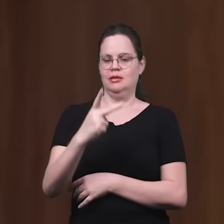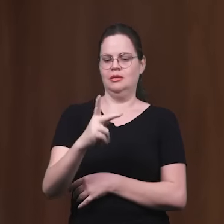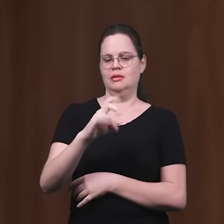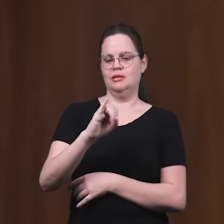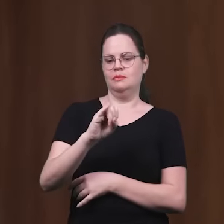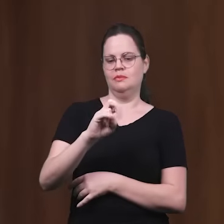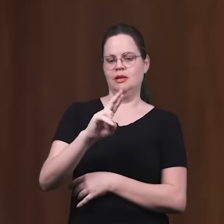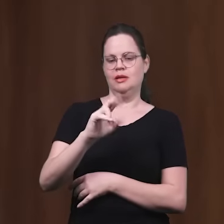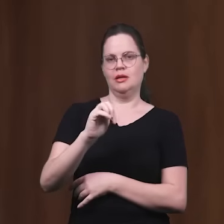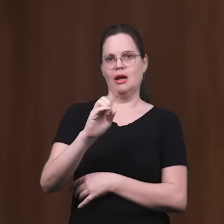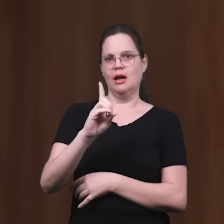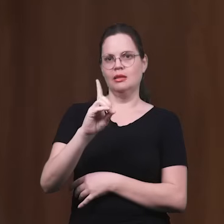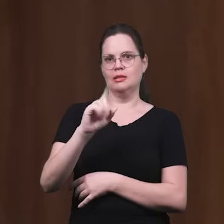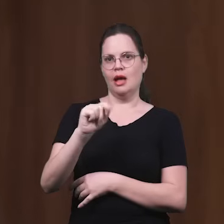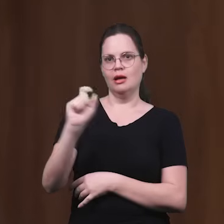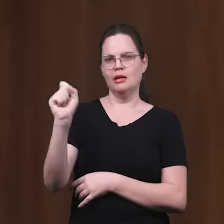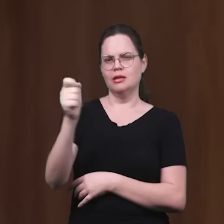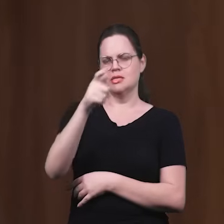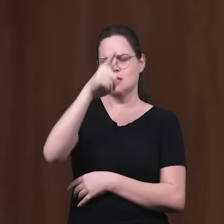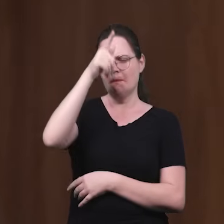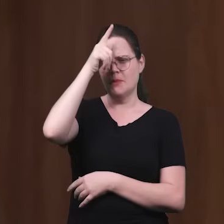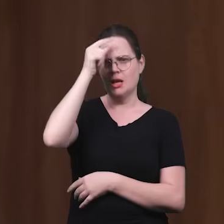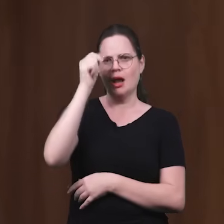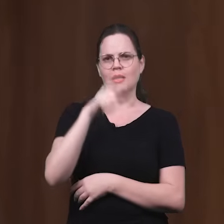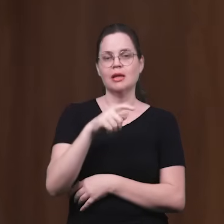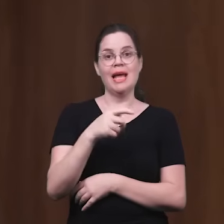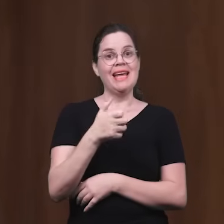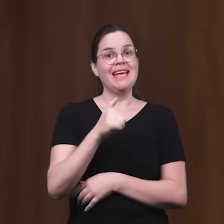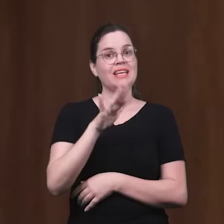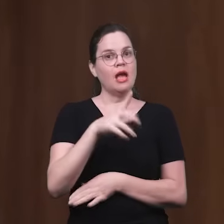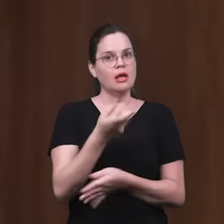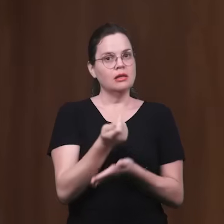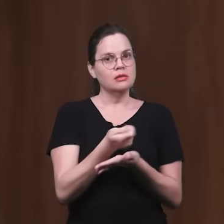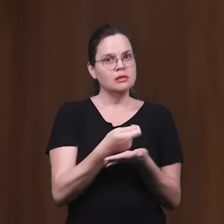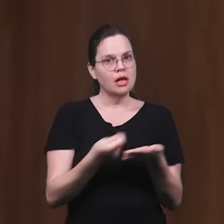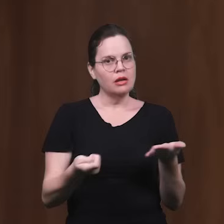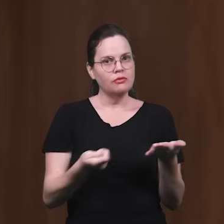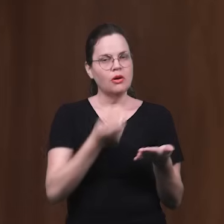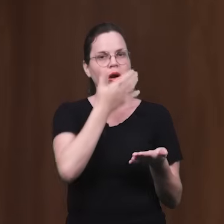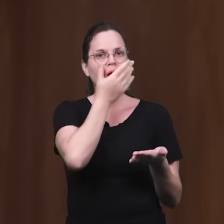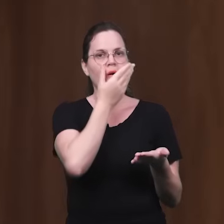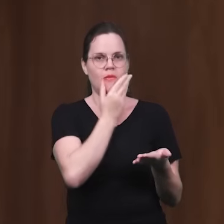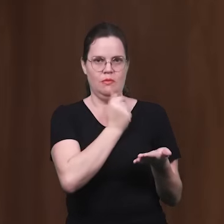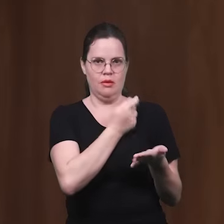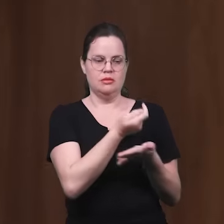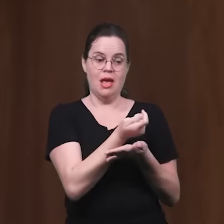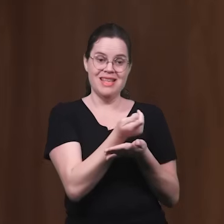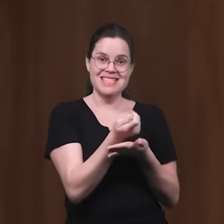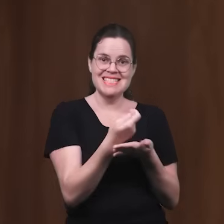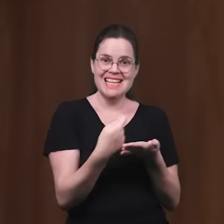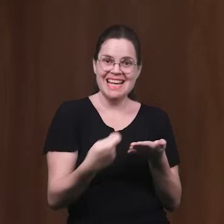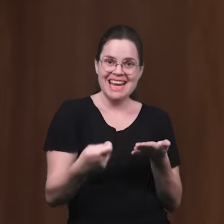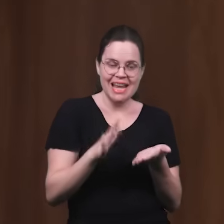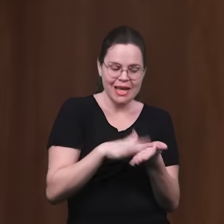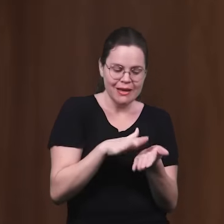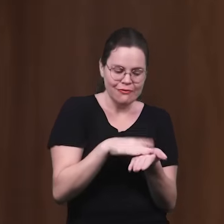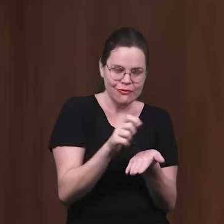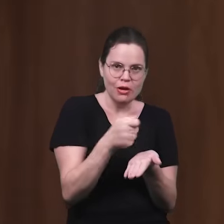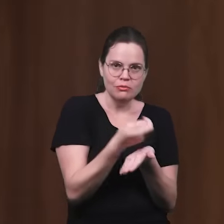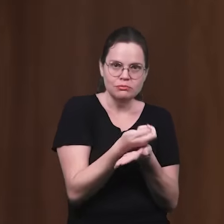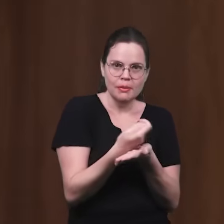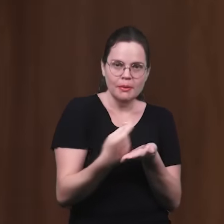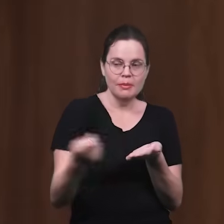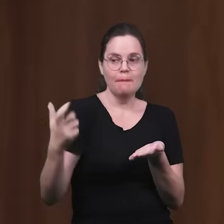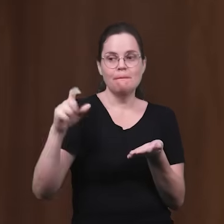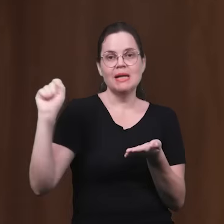homens, mas a inspiração veio do alto, é resultado de uma operação do Espírito Santo